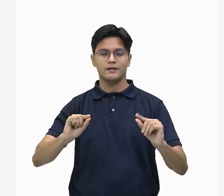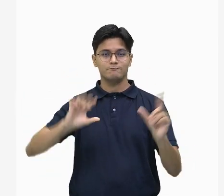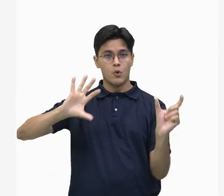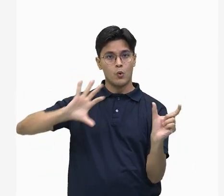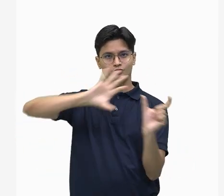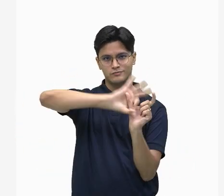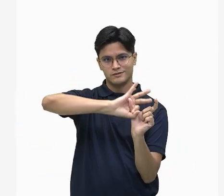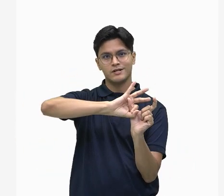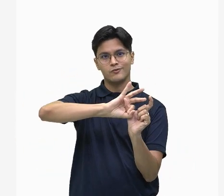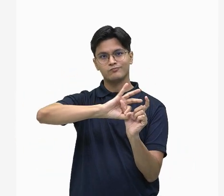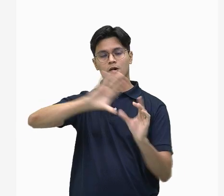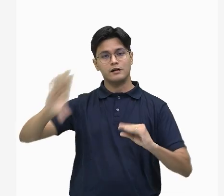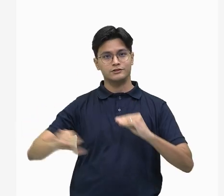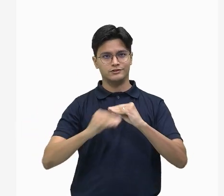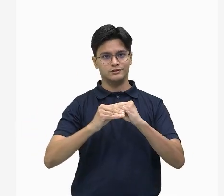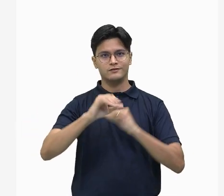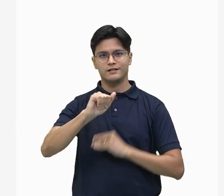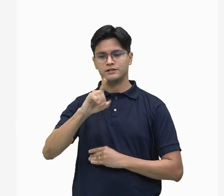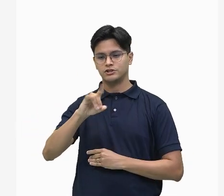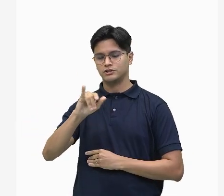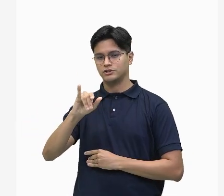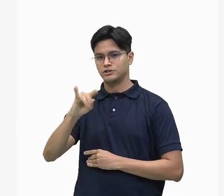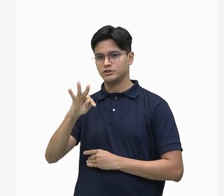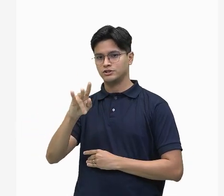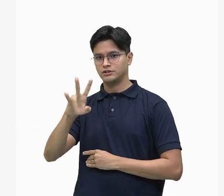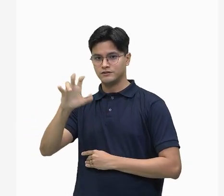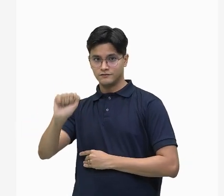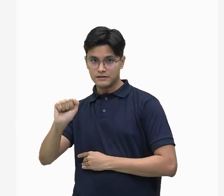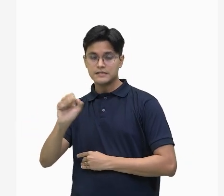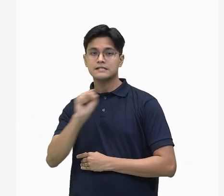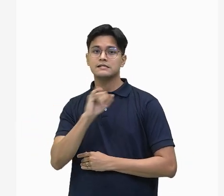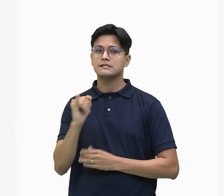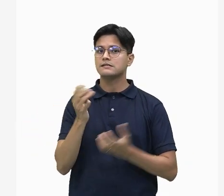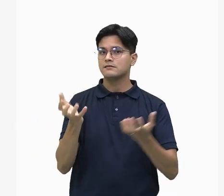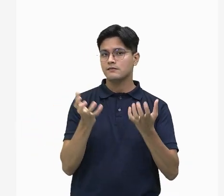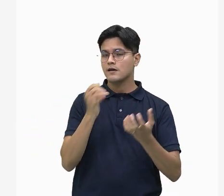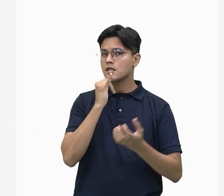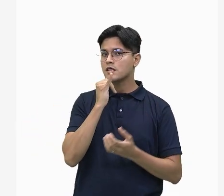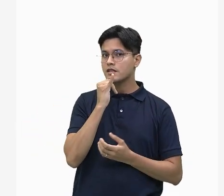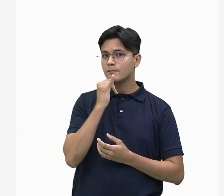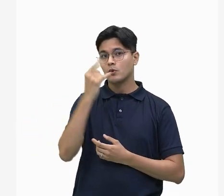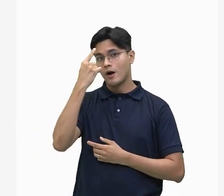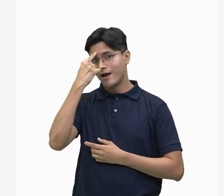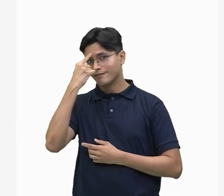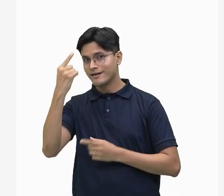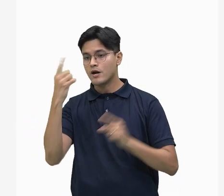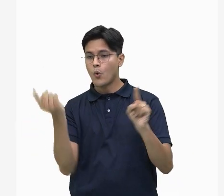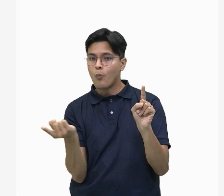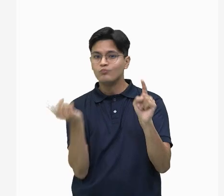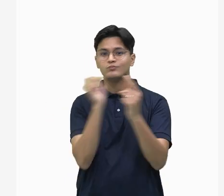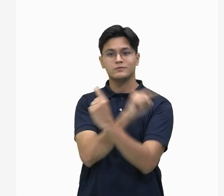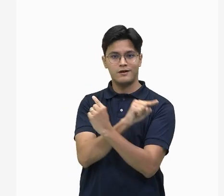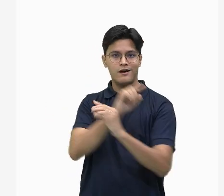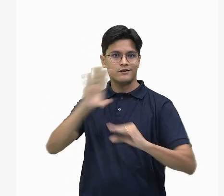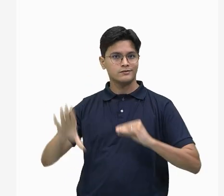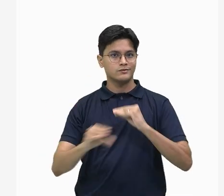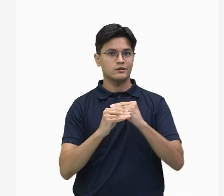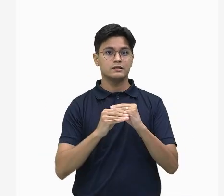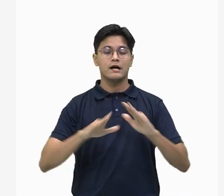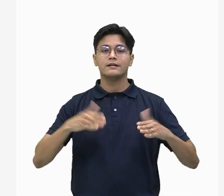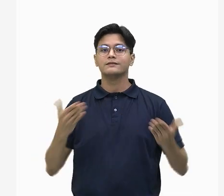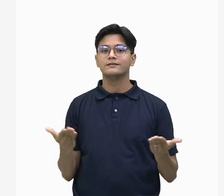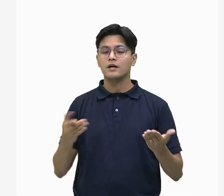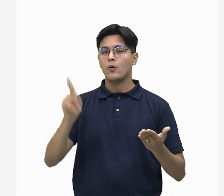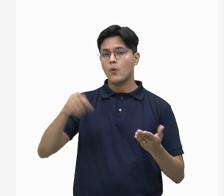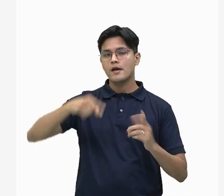aditiva. Se ela for fazer um contraponto ao que foi colocado anteriormente, então ela vai assumir uma posição, uma classificação